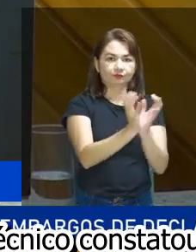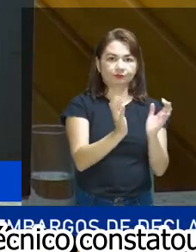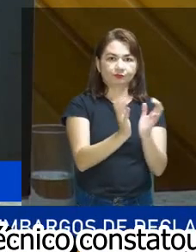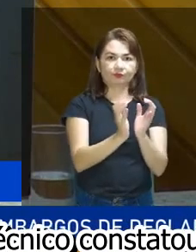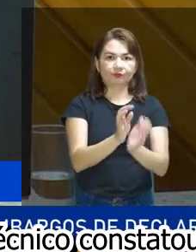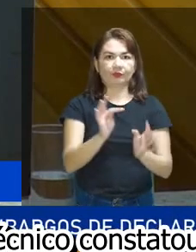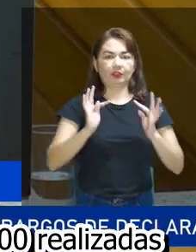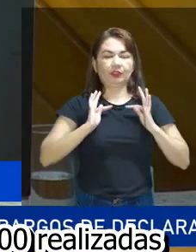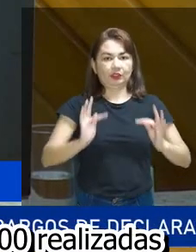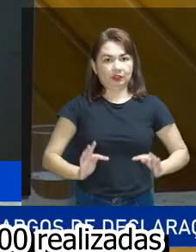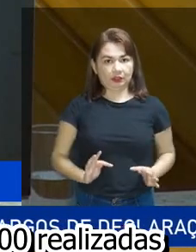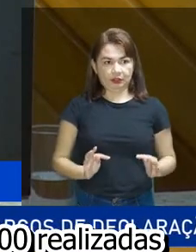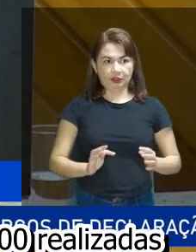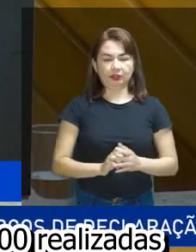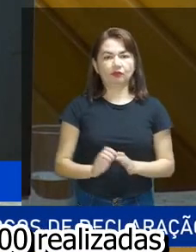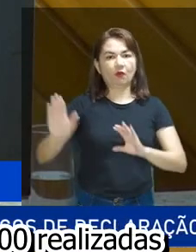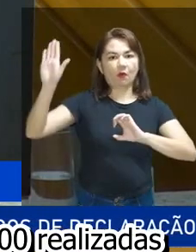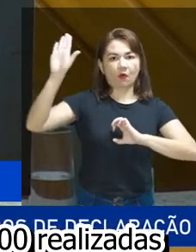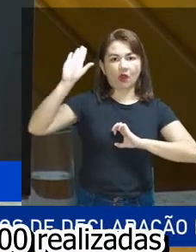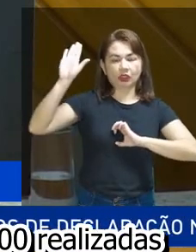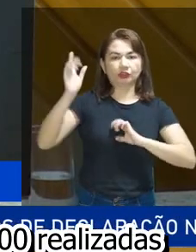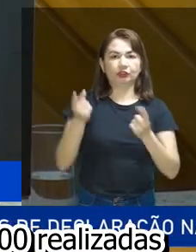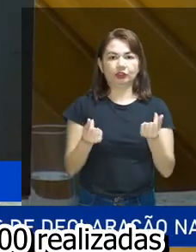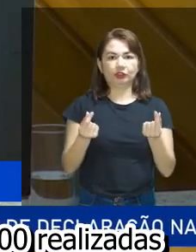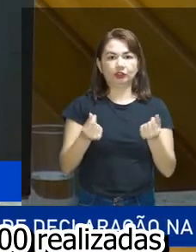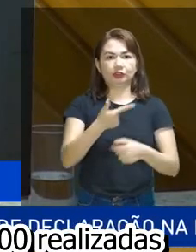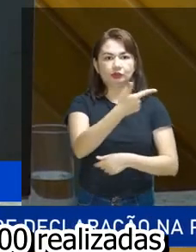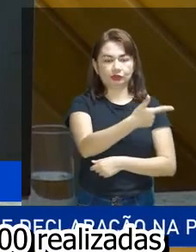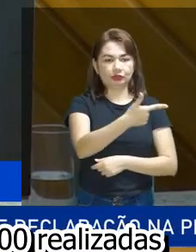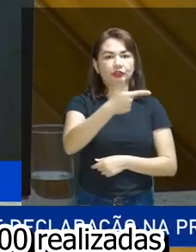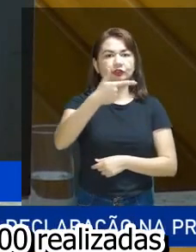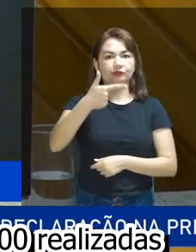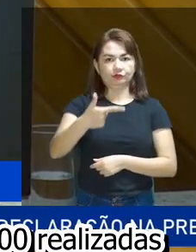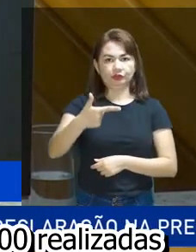constatou que o candidato efetuou despesas no valor de R$